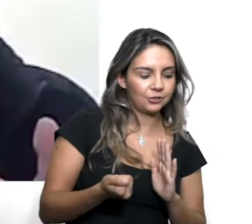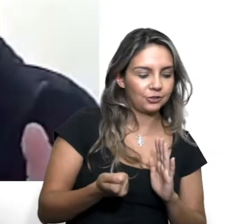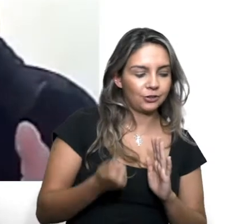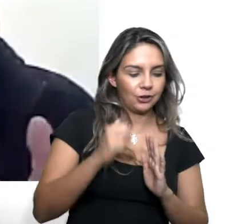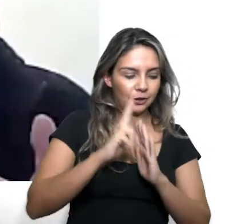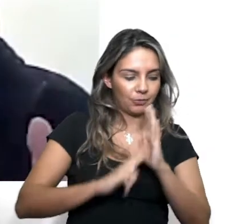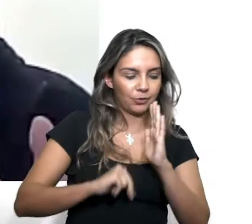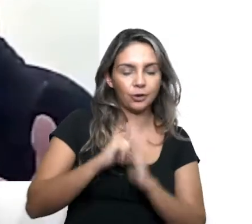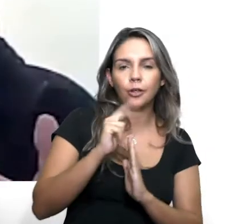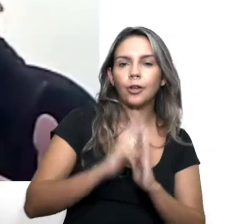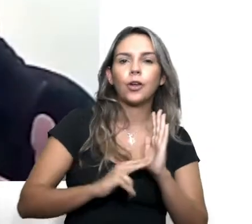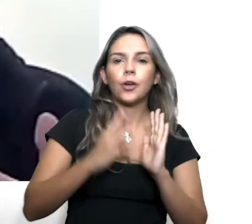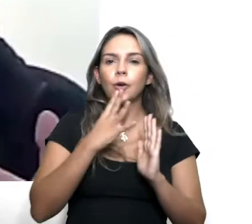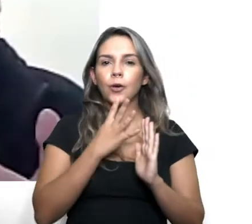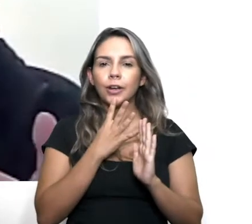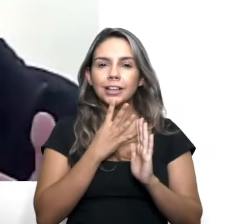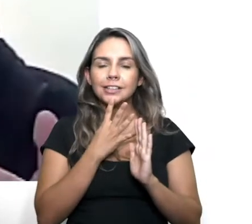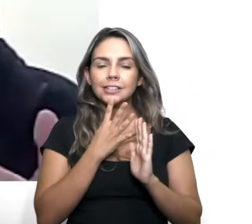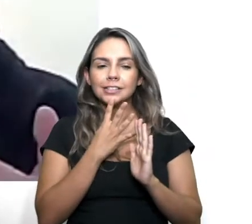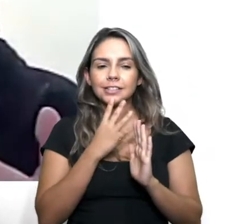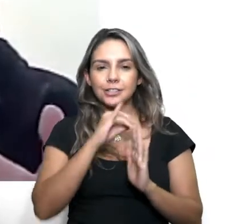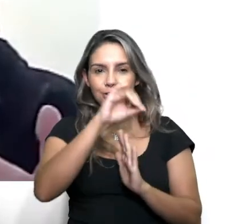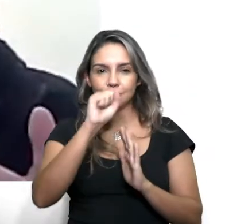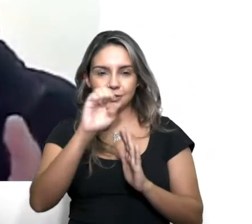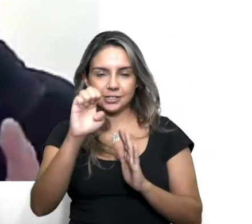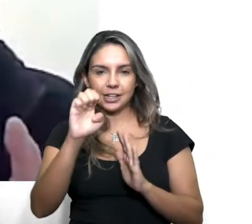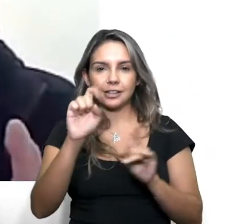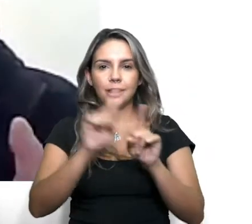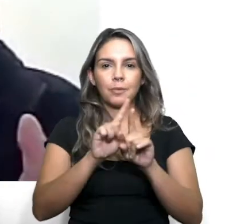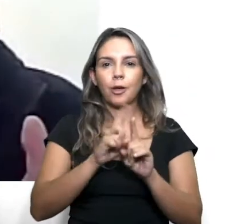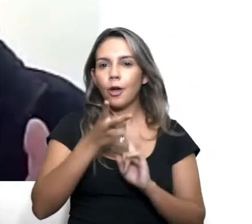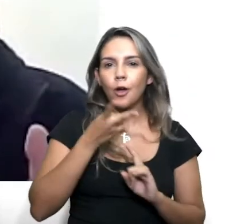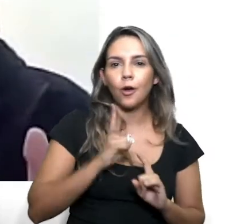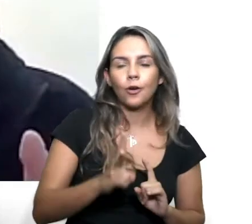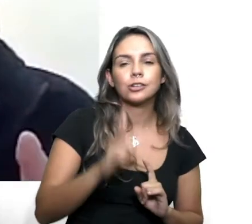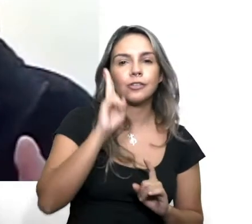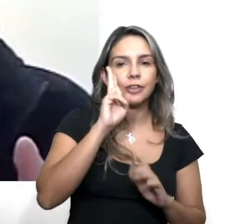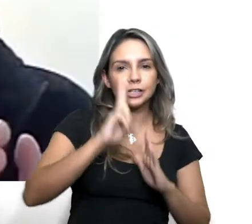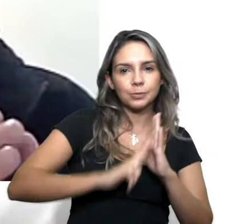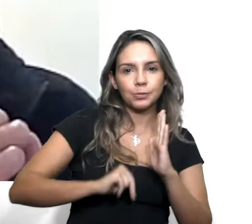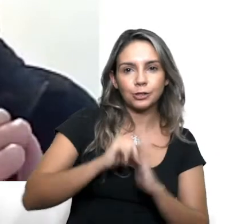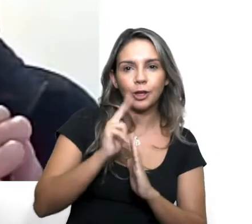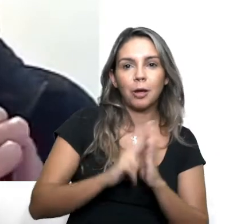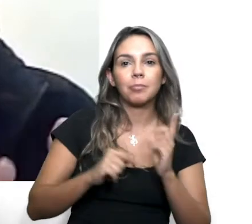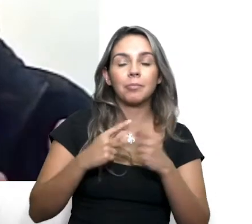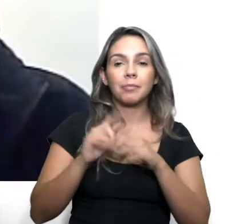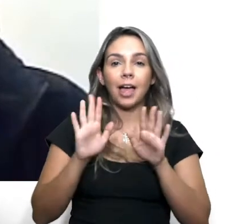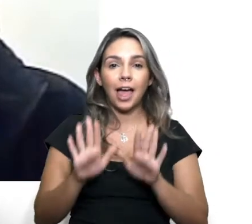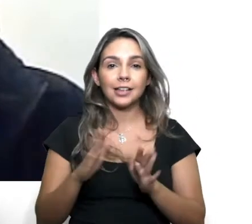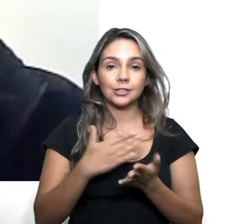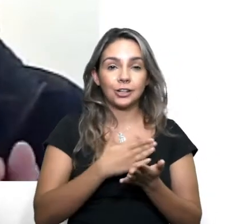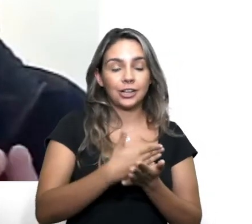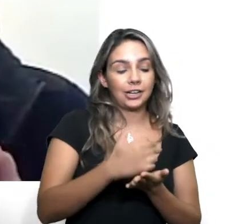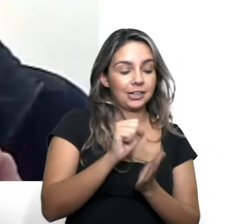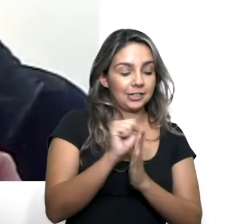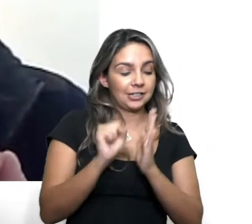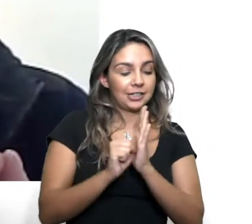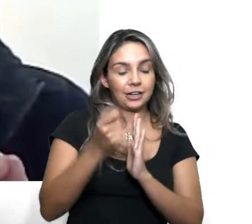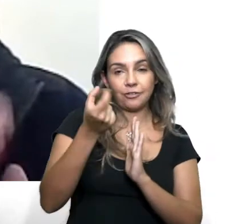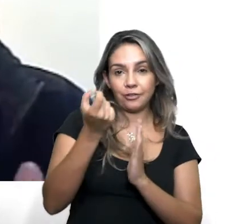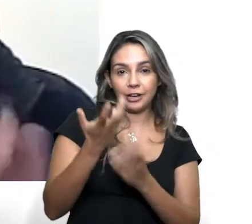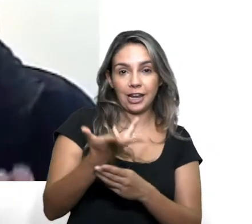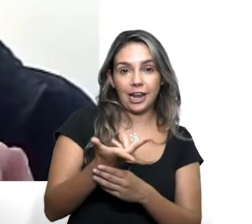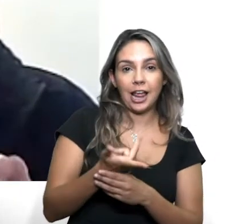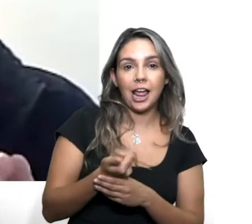um pintor como existiam pintores no século XV, século XIV. Portanto, continuaram a haver pintores. Mas o início do século XX na